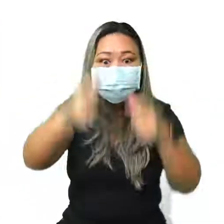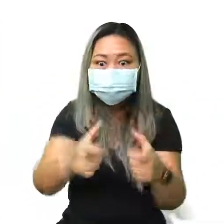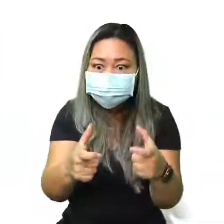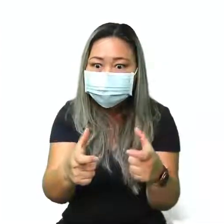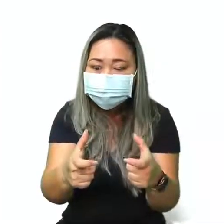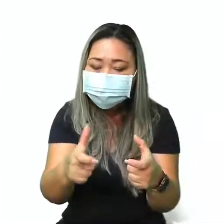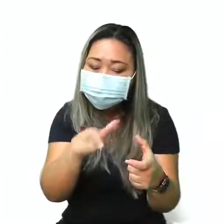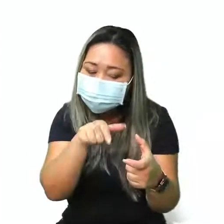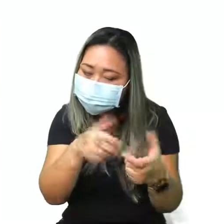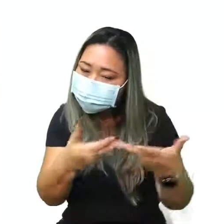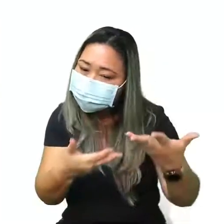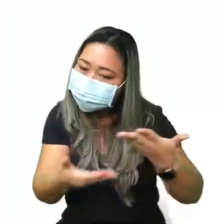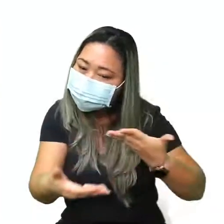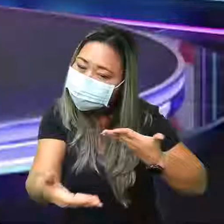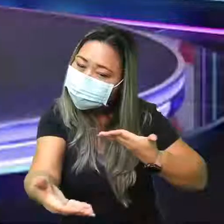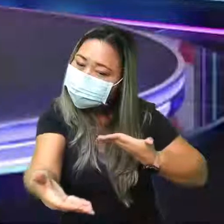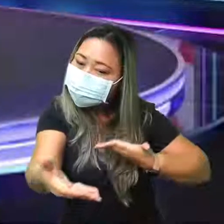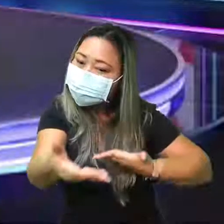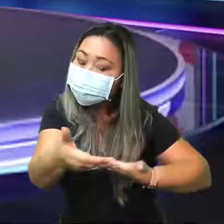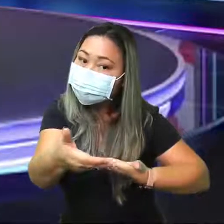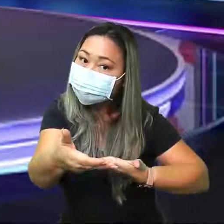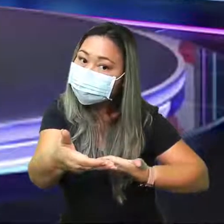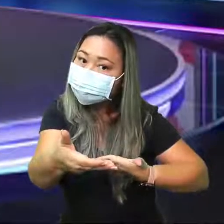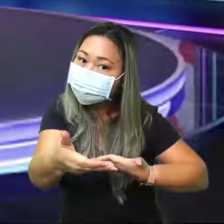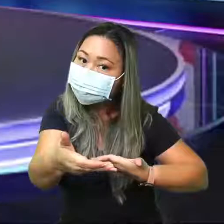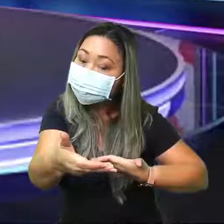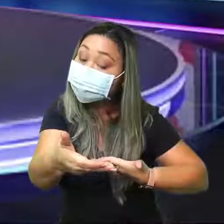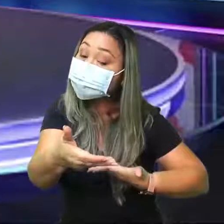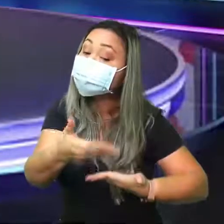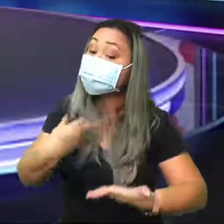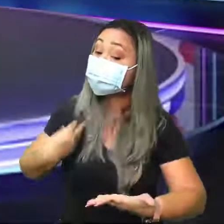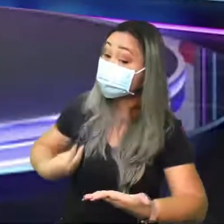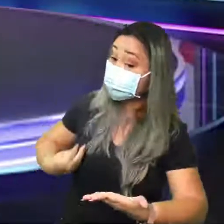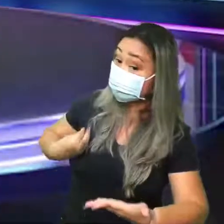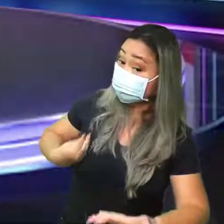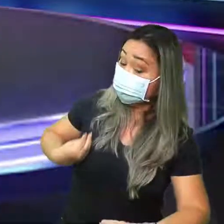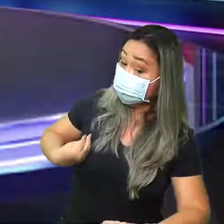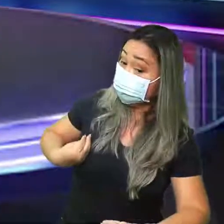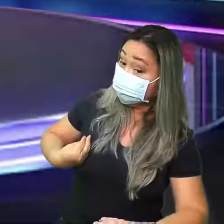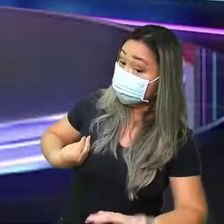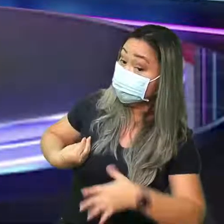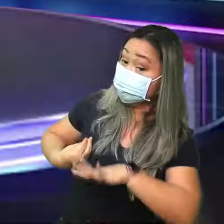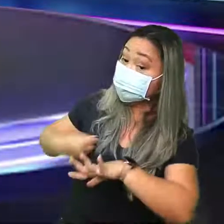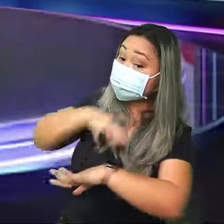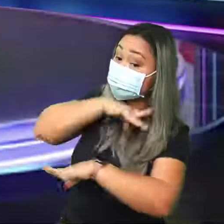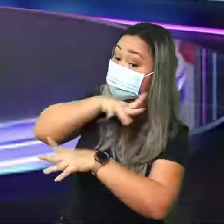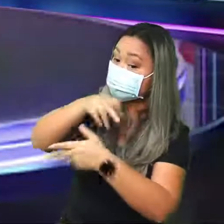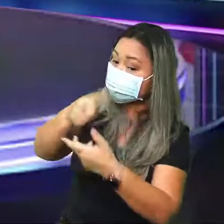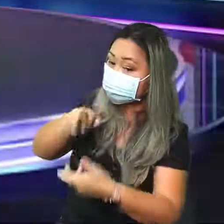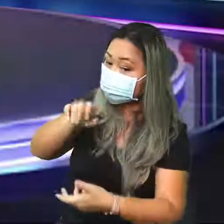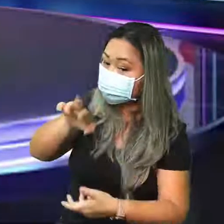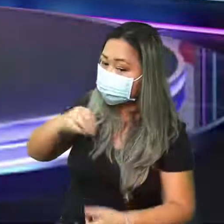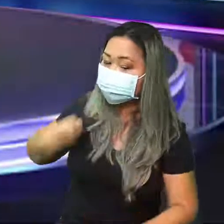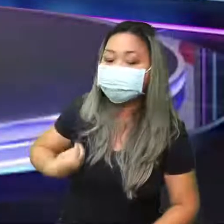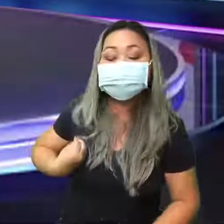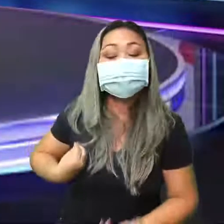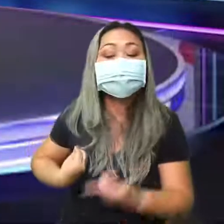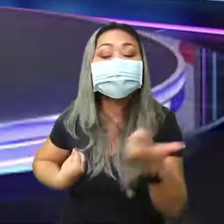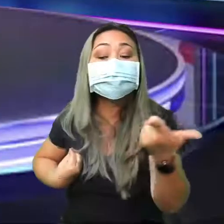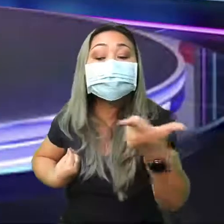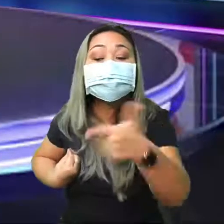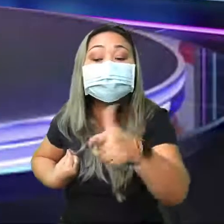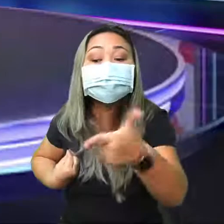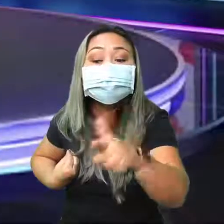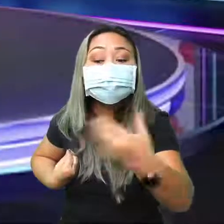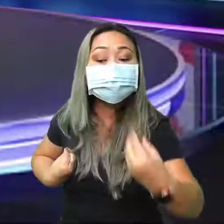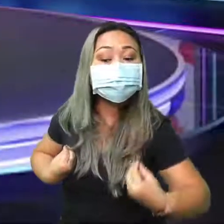você vai ter a interação, olha aqui para mim, do que é vivo, animais, seres vivos, e do que não é